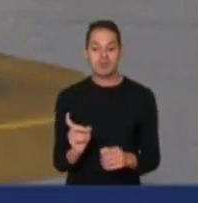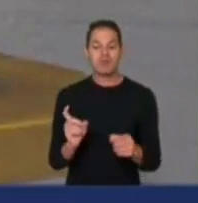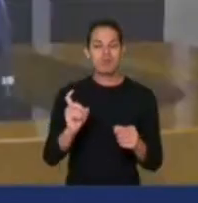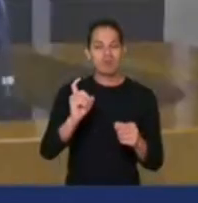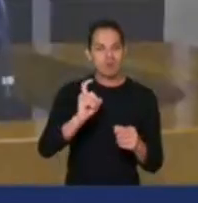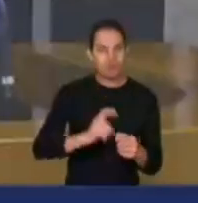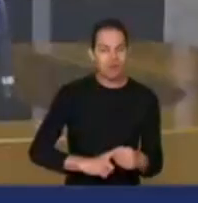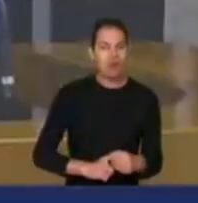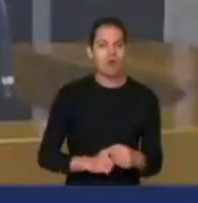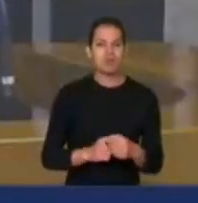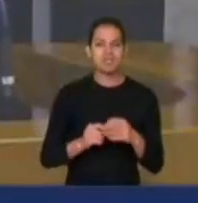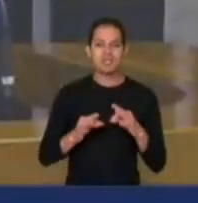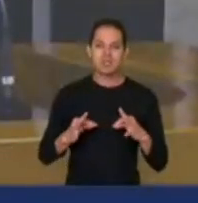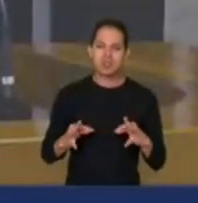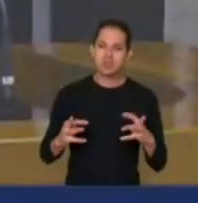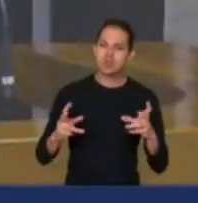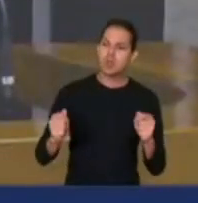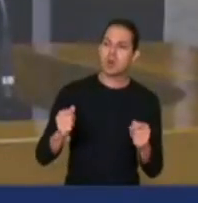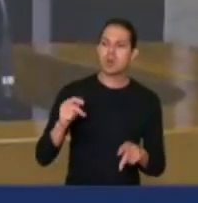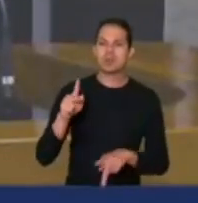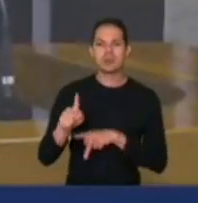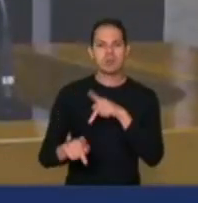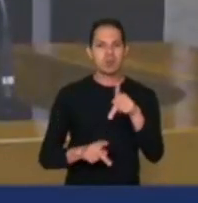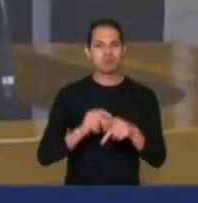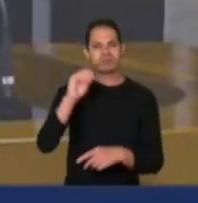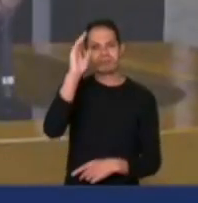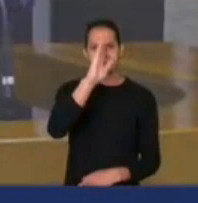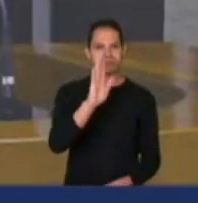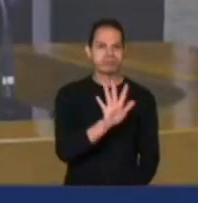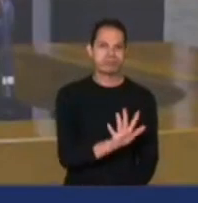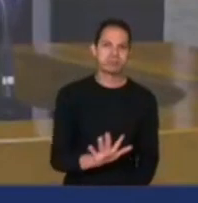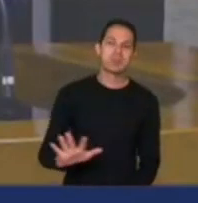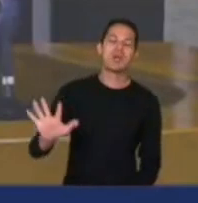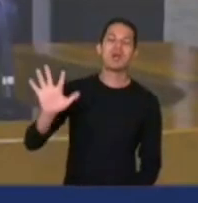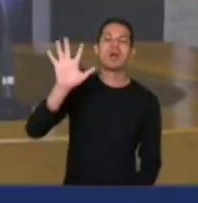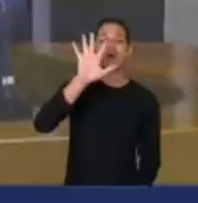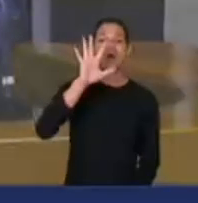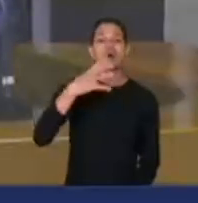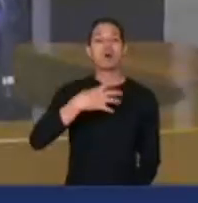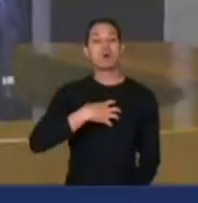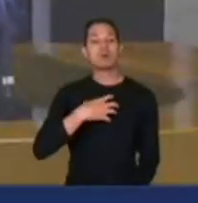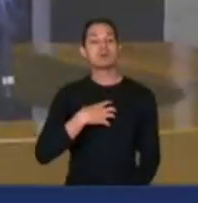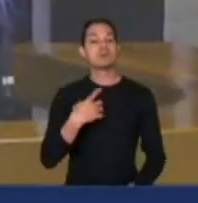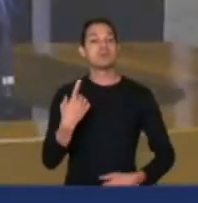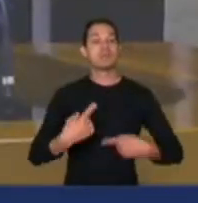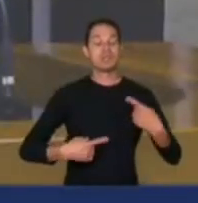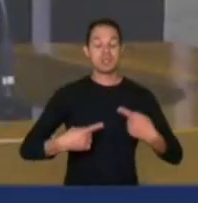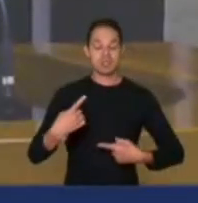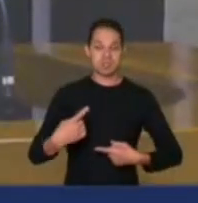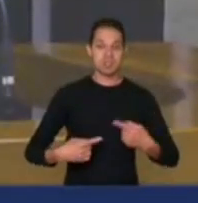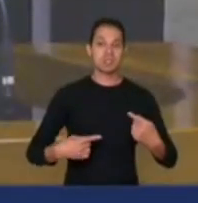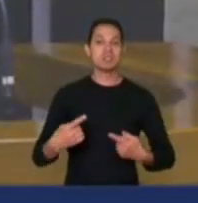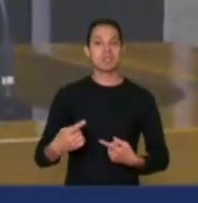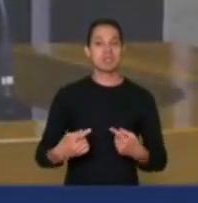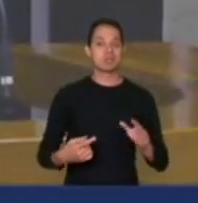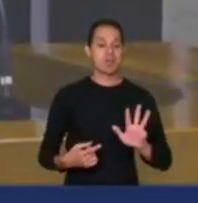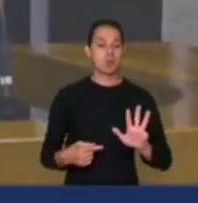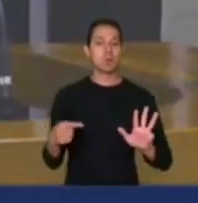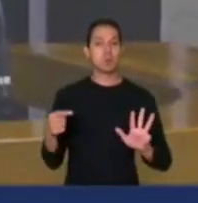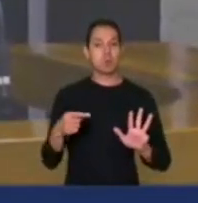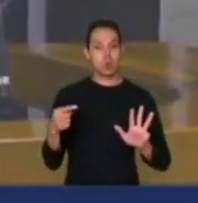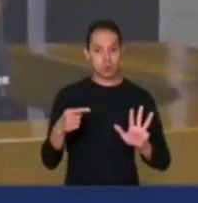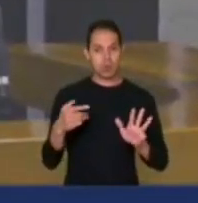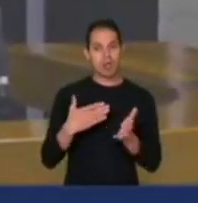que mais precisam em todo o território nacional. São as condições políticas para isso que o presidente Lula já